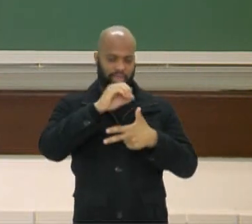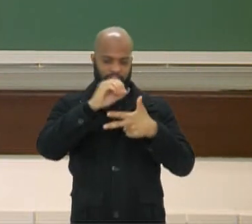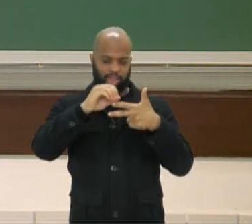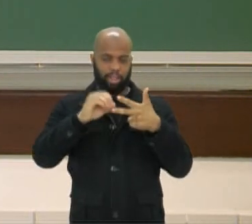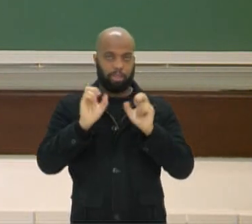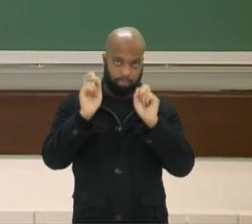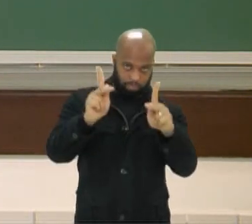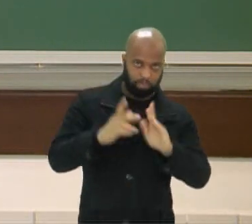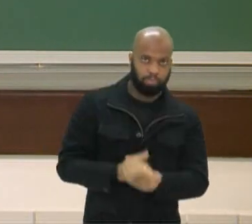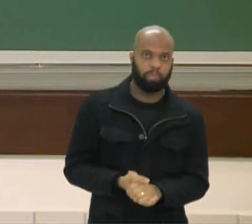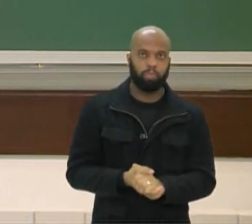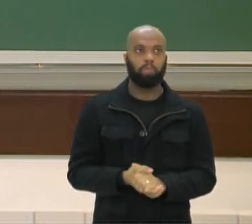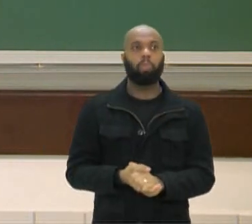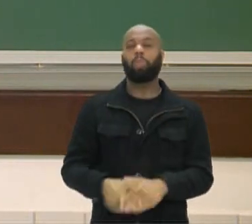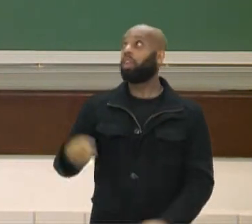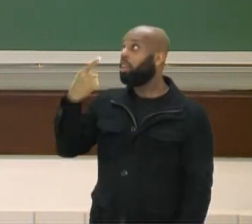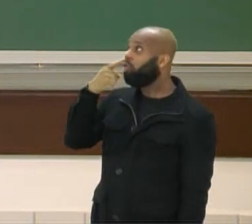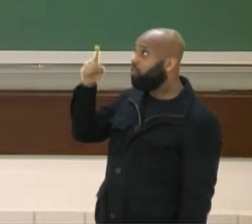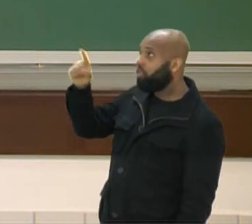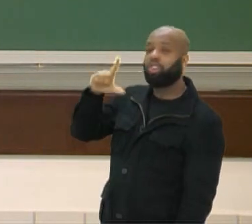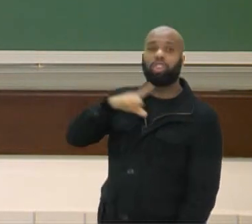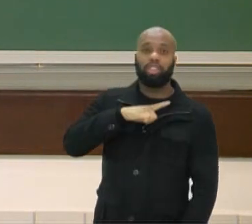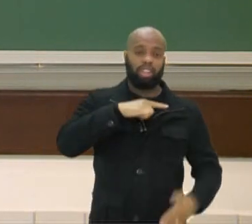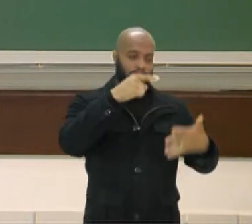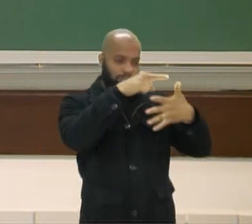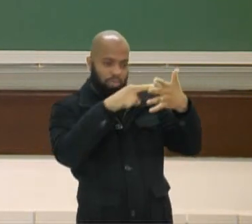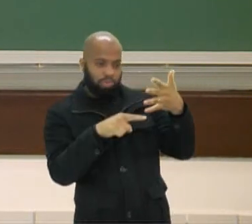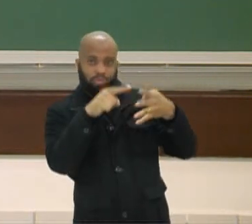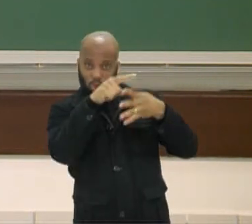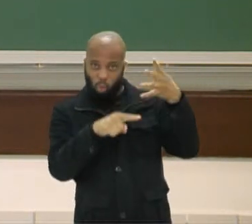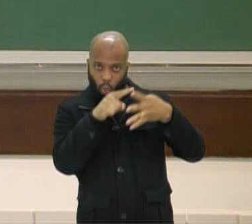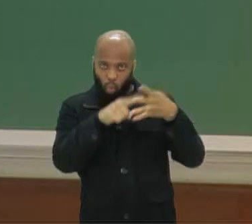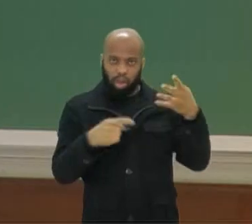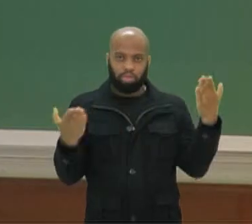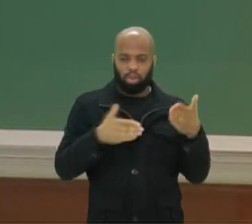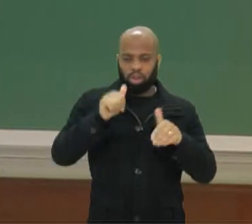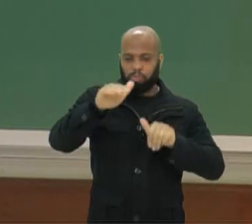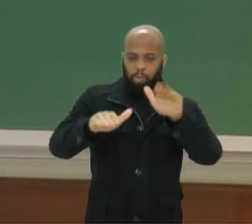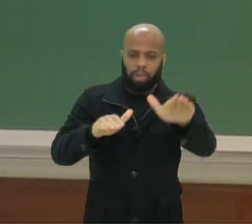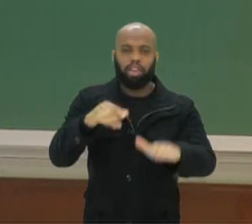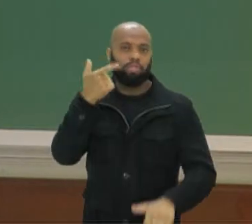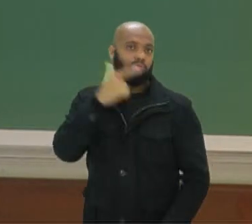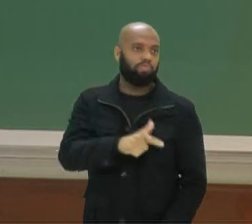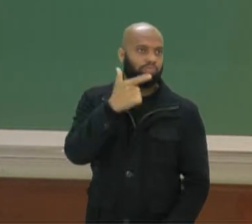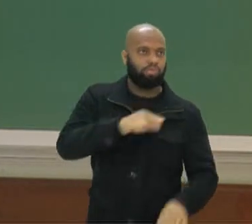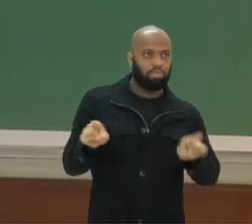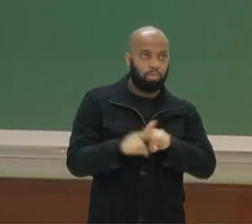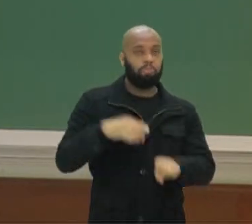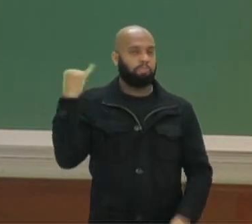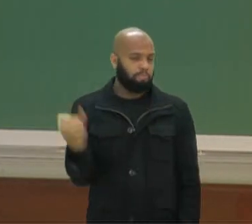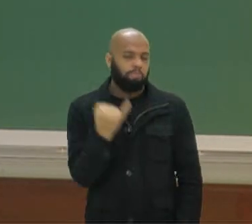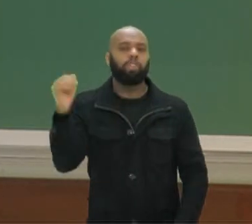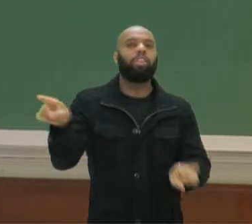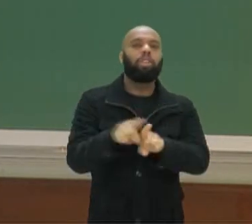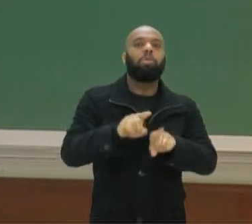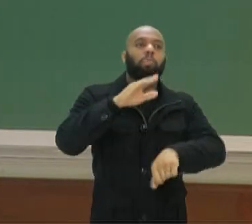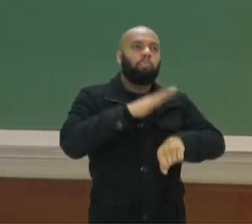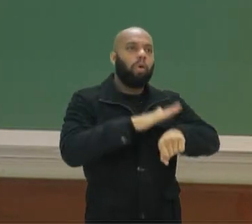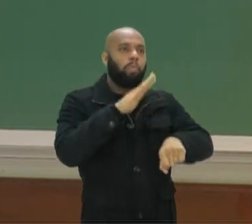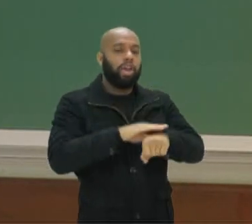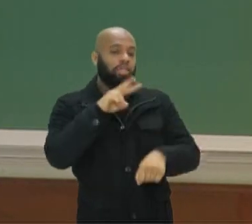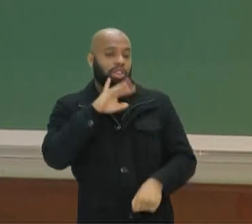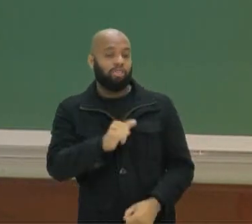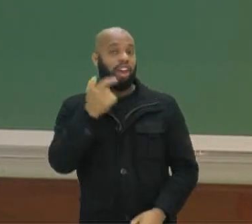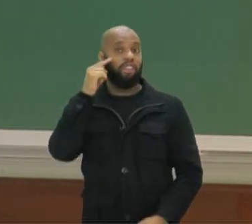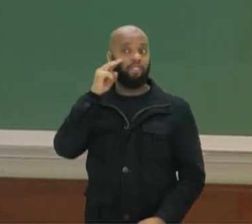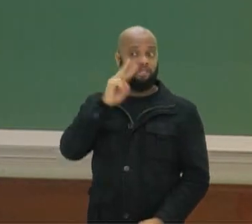bom? E aqui eu tenho 4 passos, pessoal, que é muito importante a gente levar em consideração na hora da gente